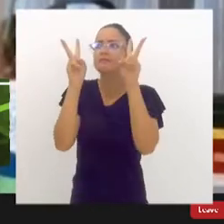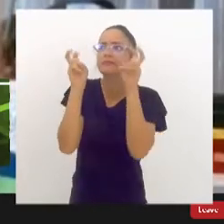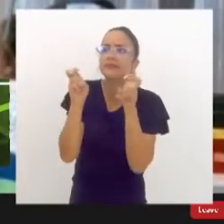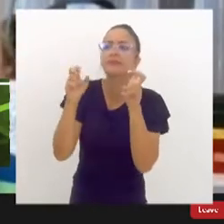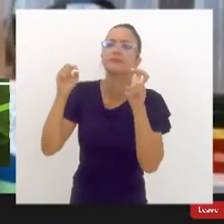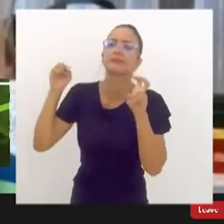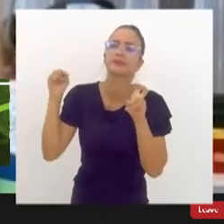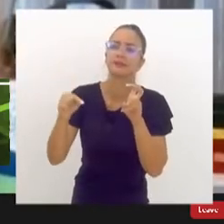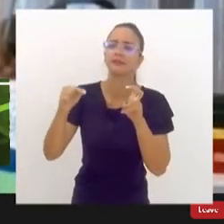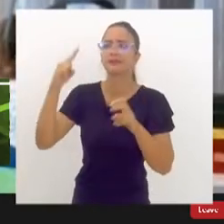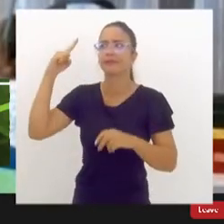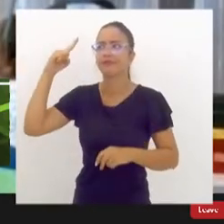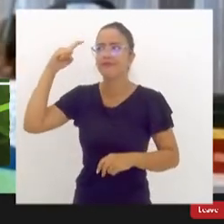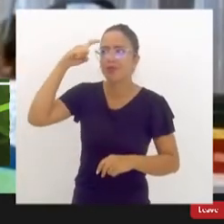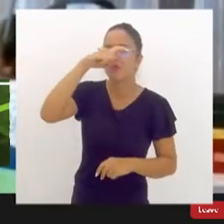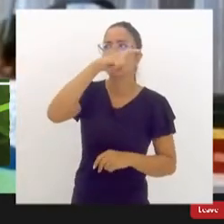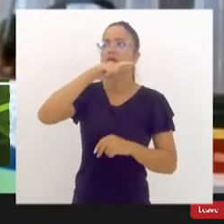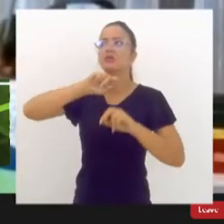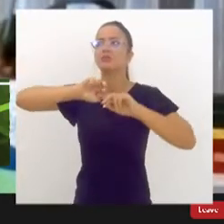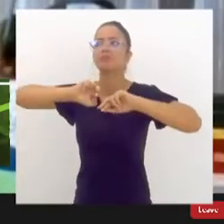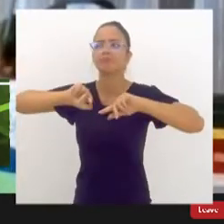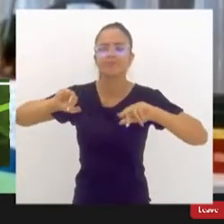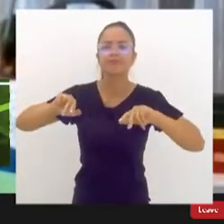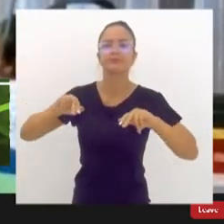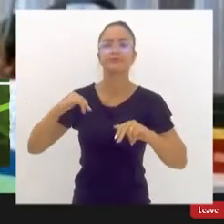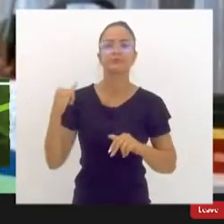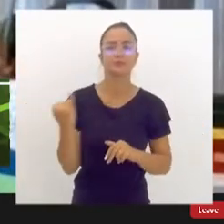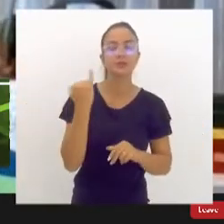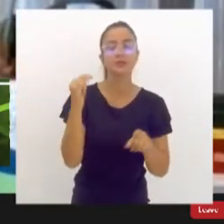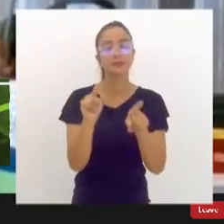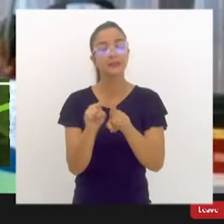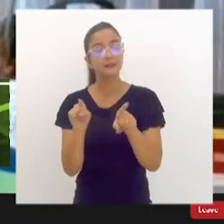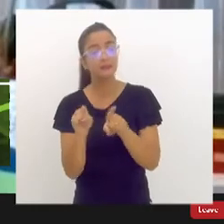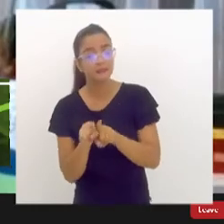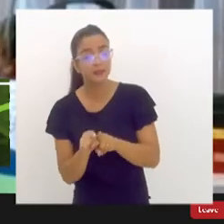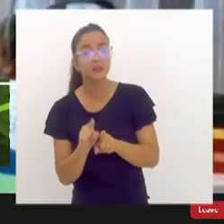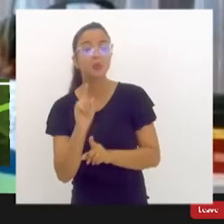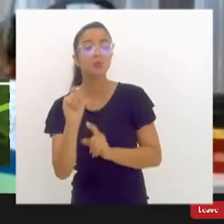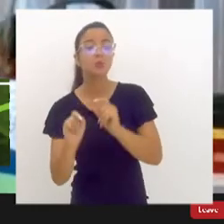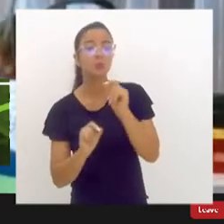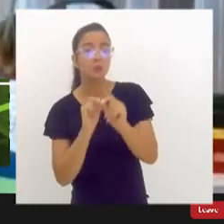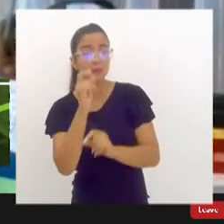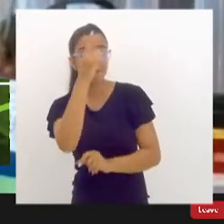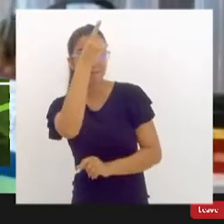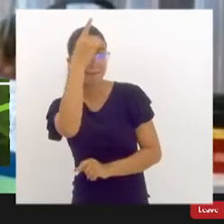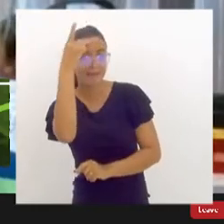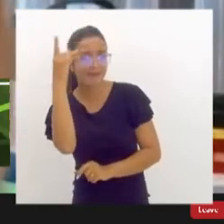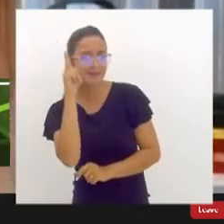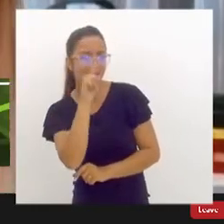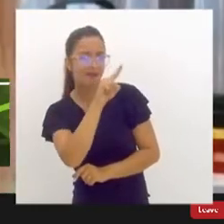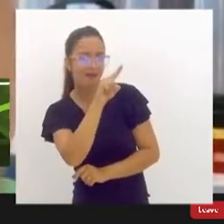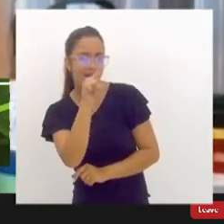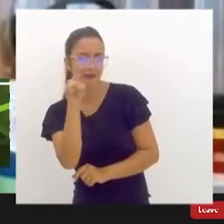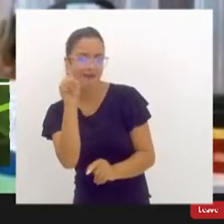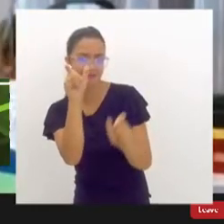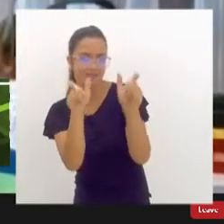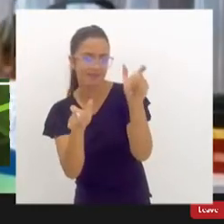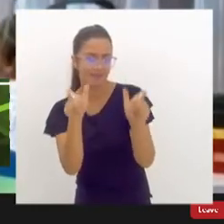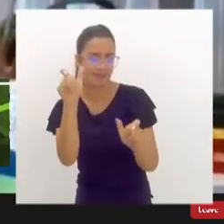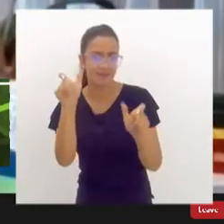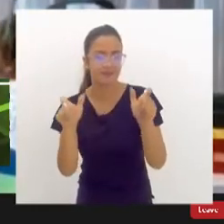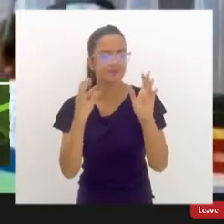esses desafios e, inclusive, ouvindo essas pessoas, ouvindo